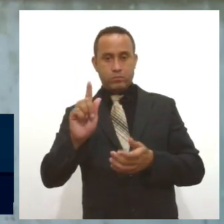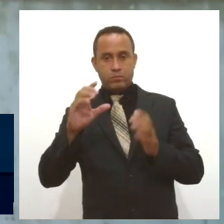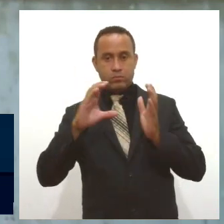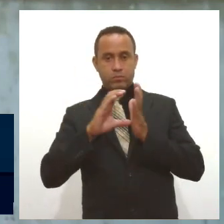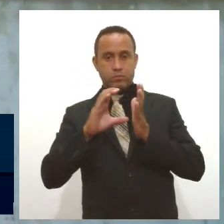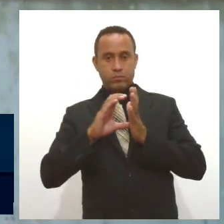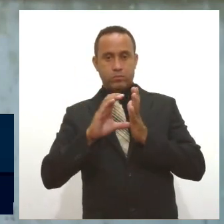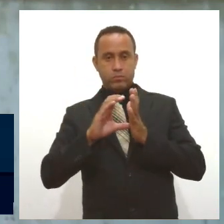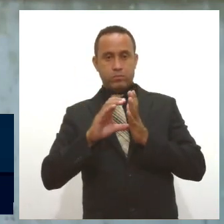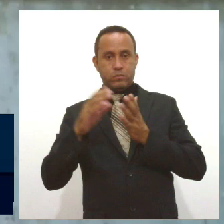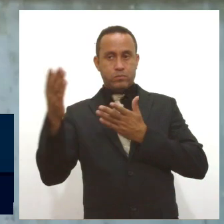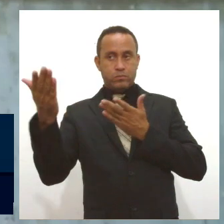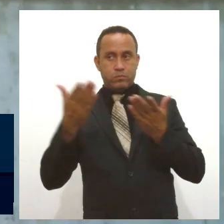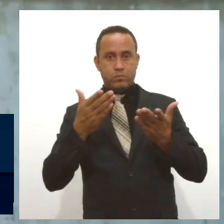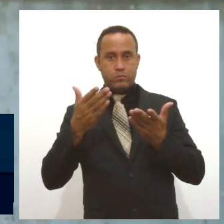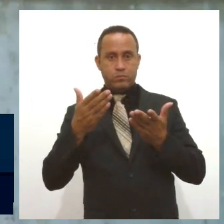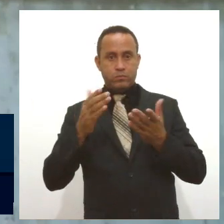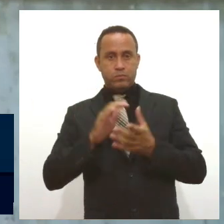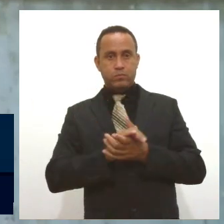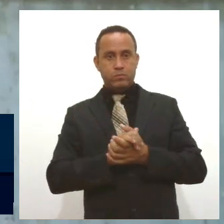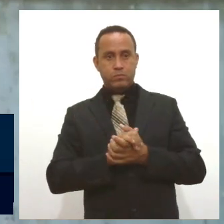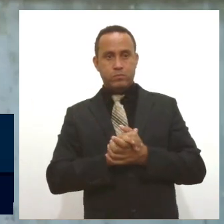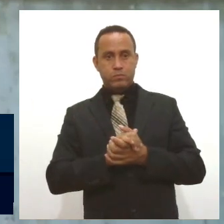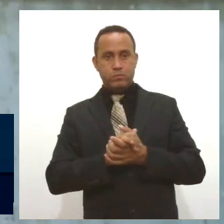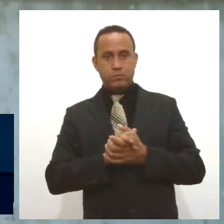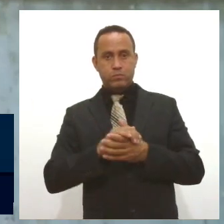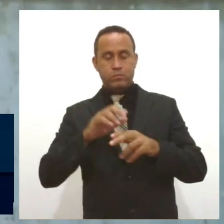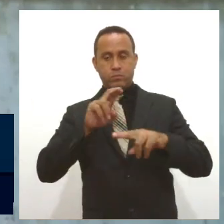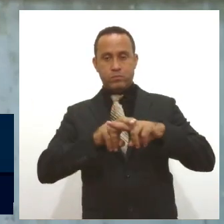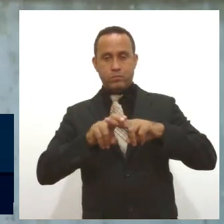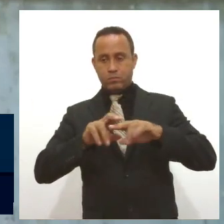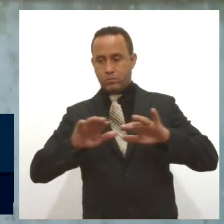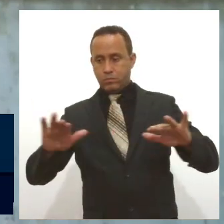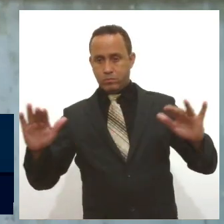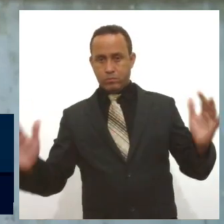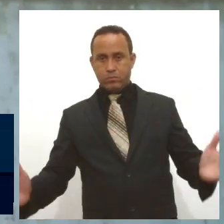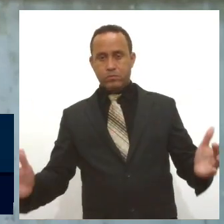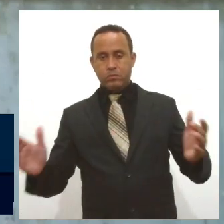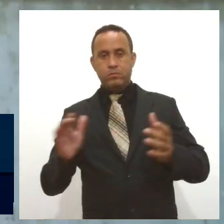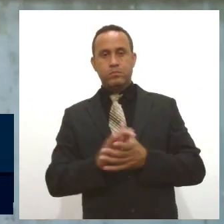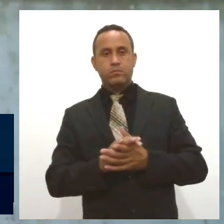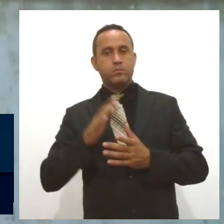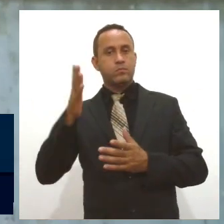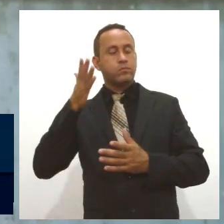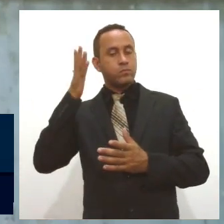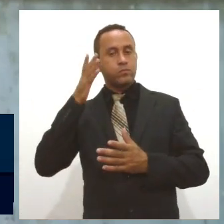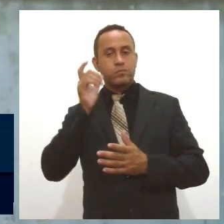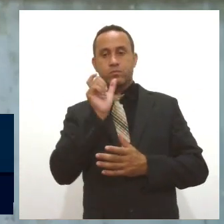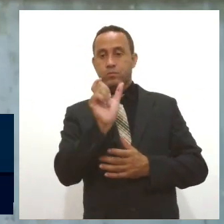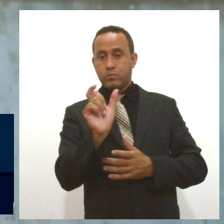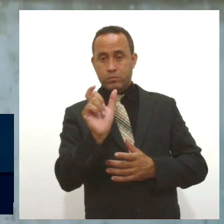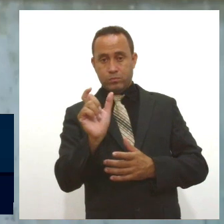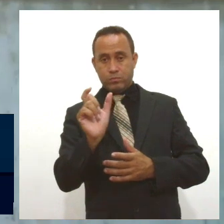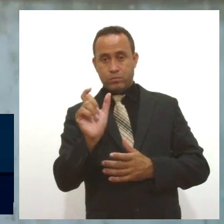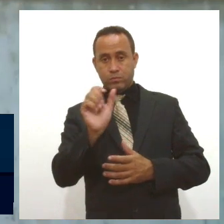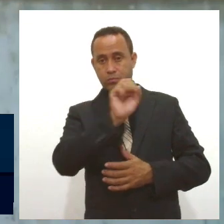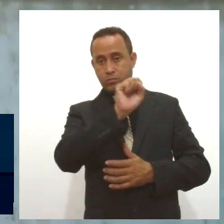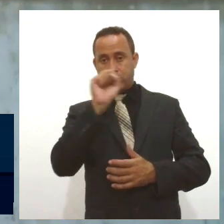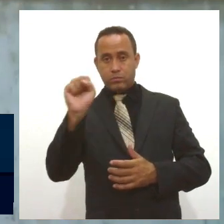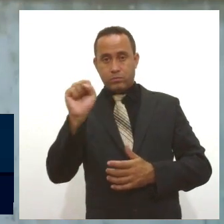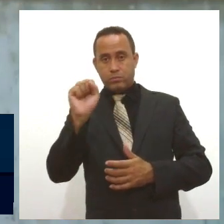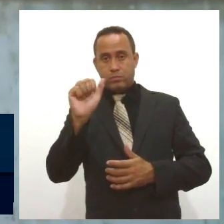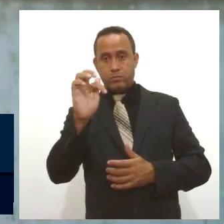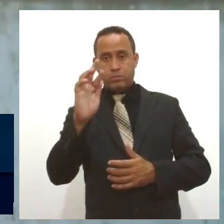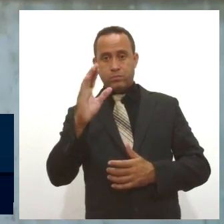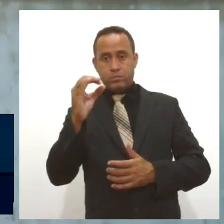PROCOMITÊ. Convido o Superintendente Ailton Francisco da Rocha para fazer parte da minha delegação. Com a palavra, Superintendente Ailton Francisco da